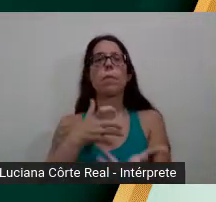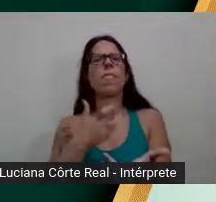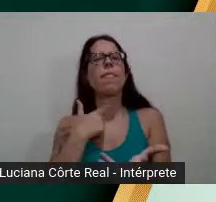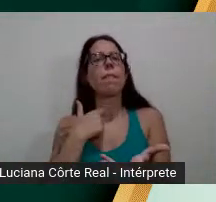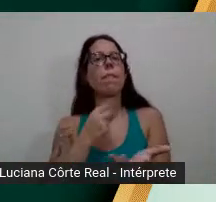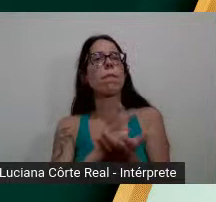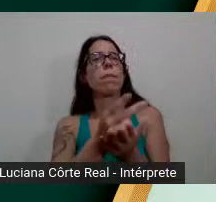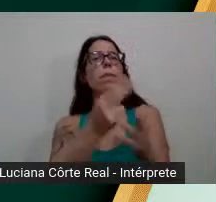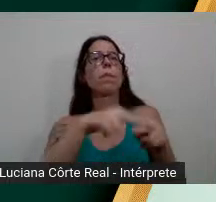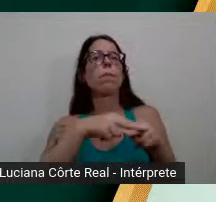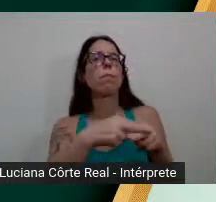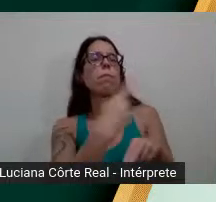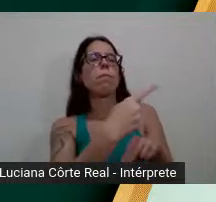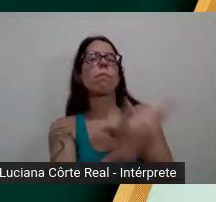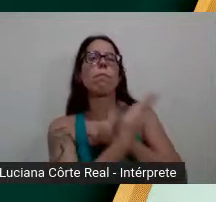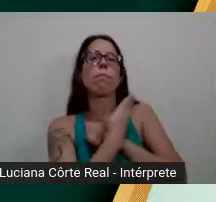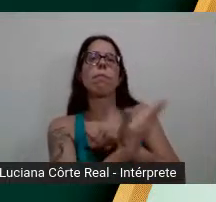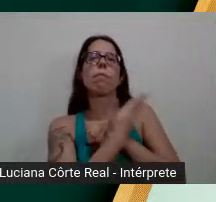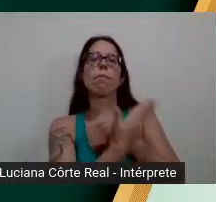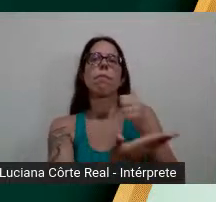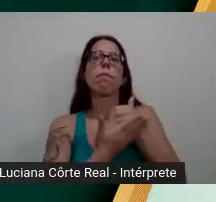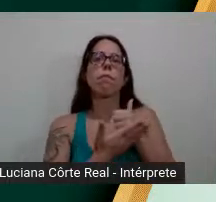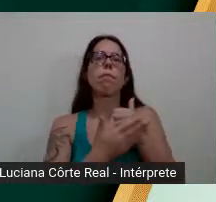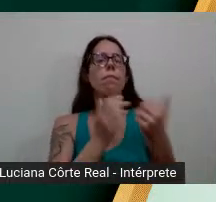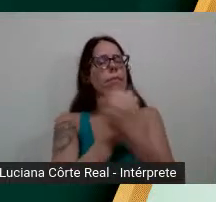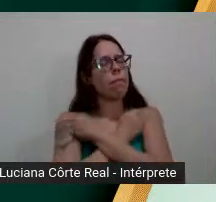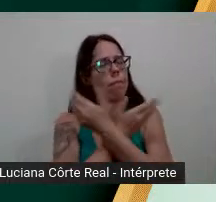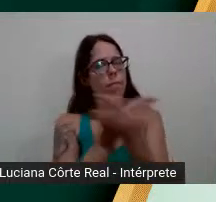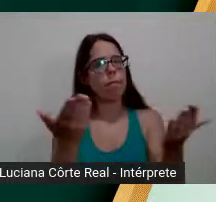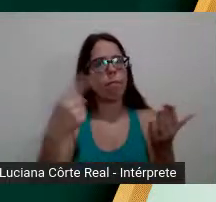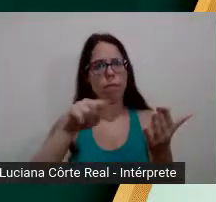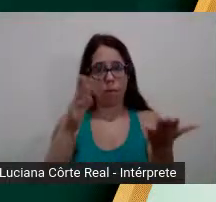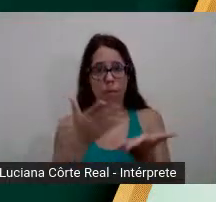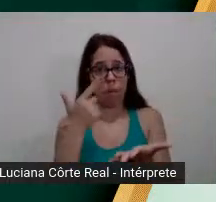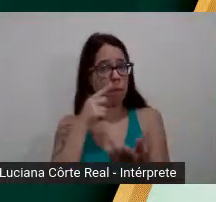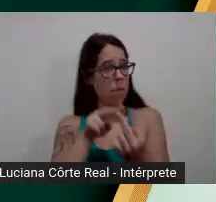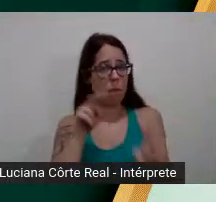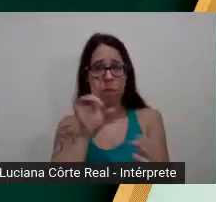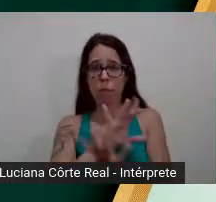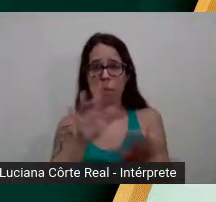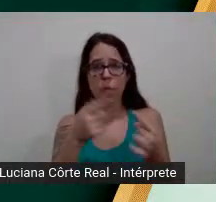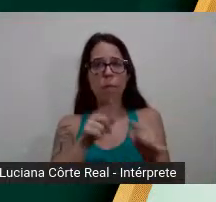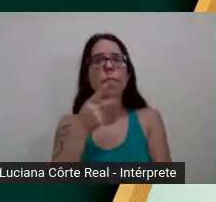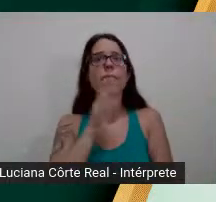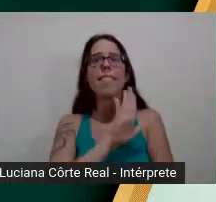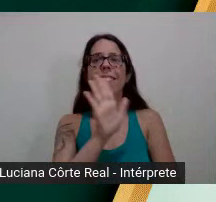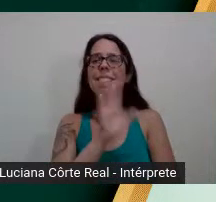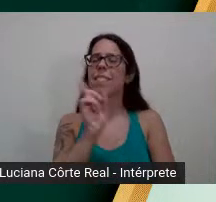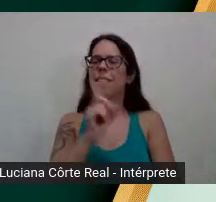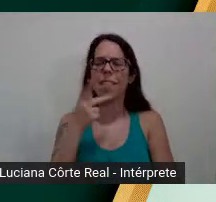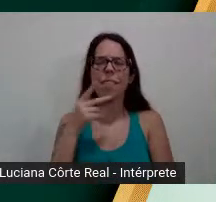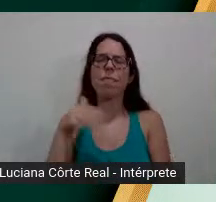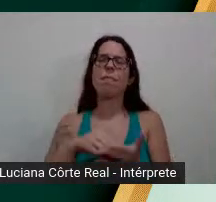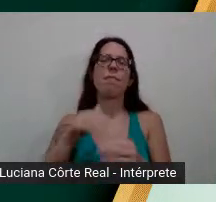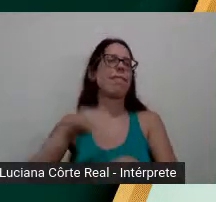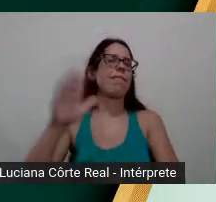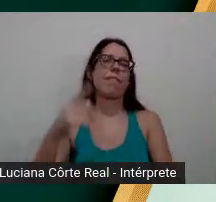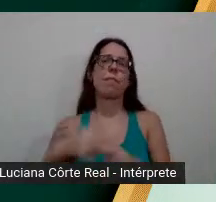apenas virtualmente, não digam adeus, digam até breve. Um dia nos encontraremos.